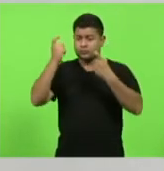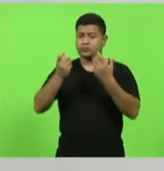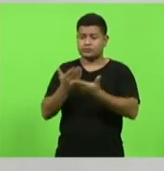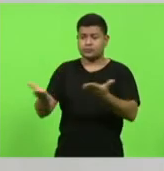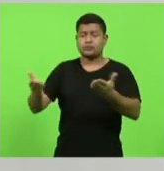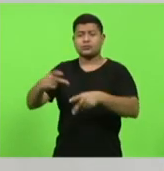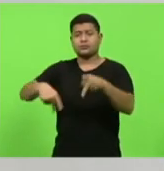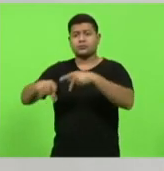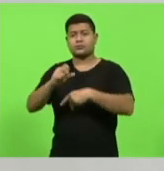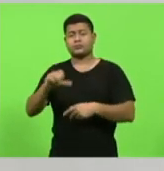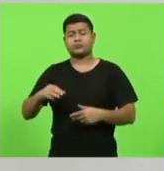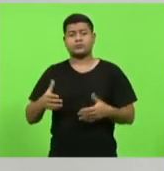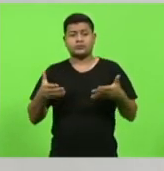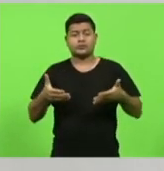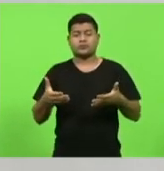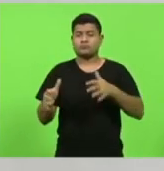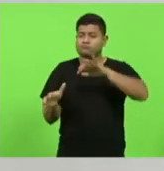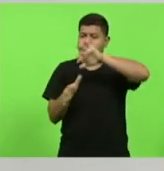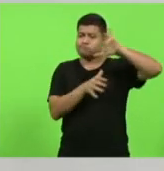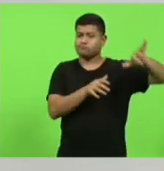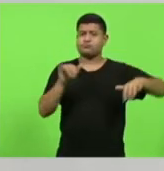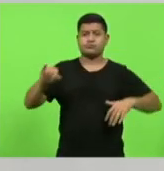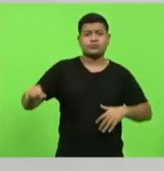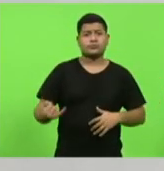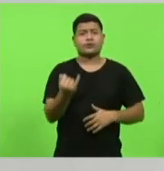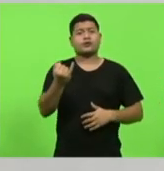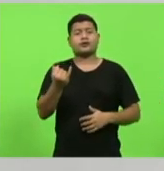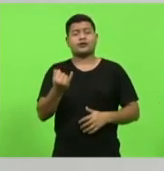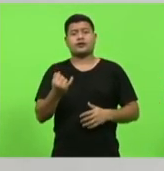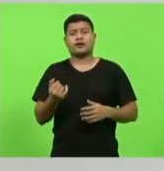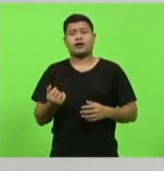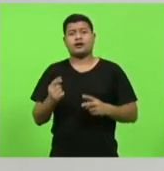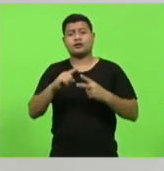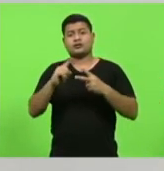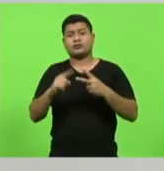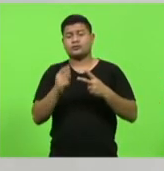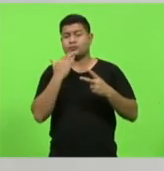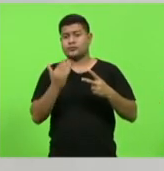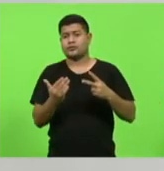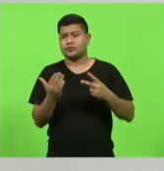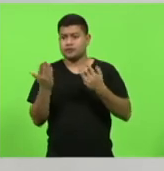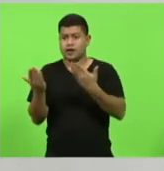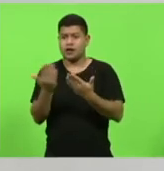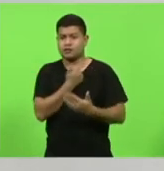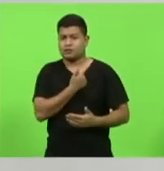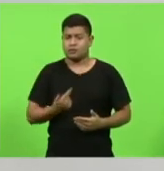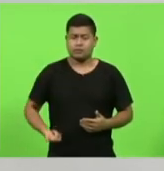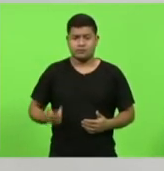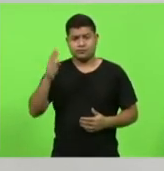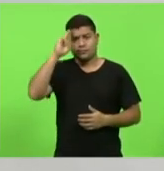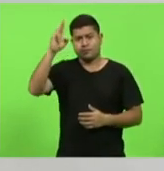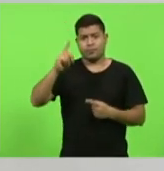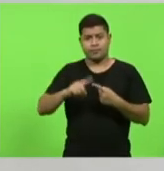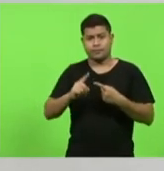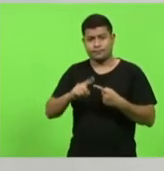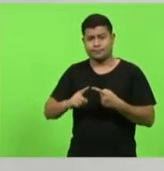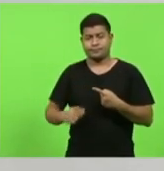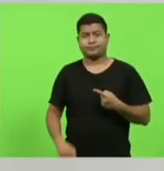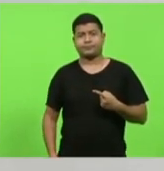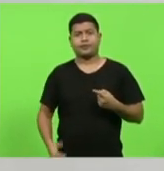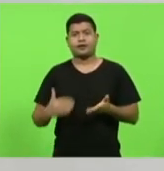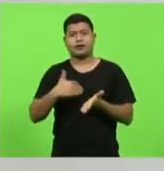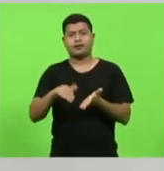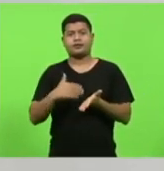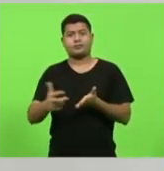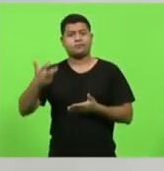também aproveitar, senhor presidente, senhores deputados, e fazer aqui mais 2 pedidos ao governador Moisés. Primeiro, ao secretário